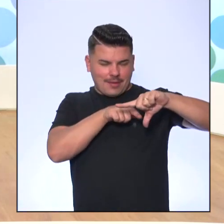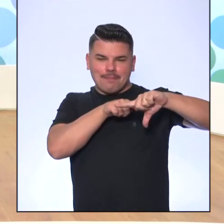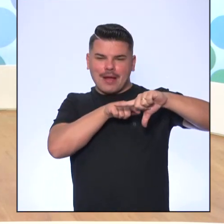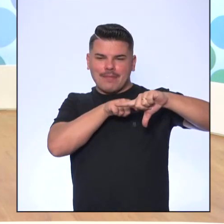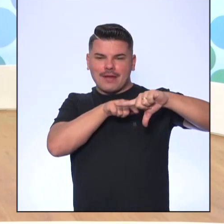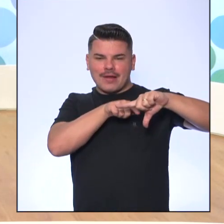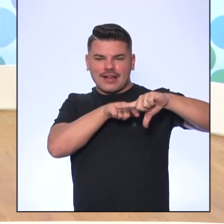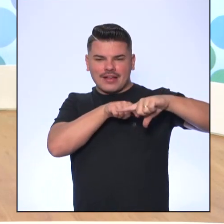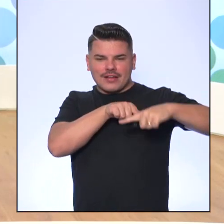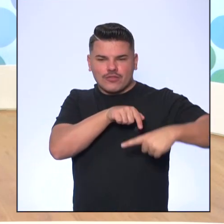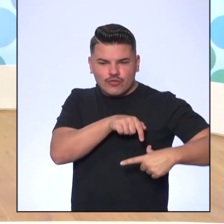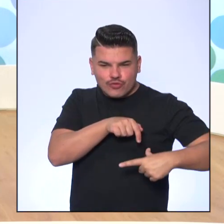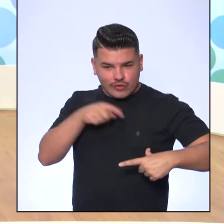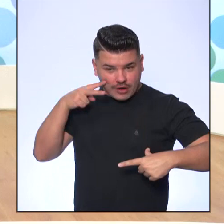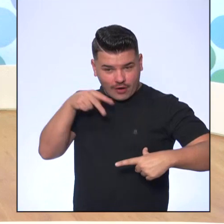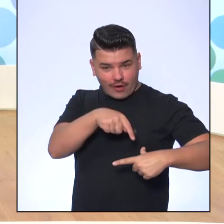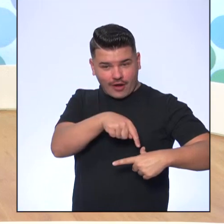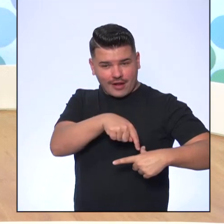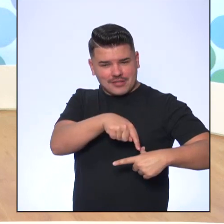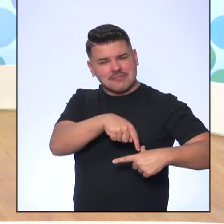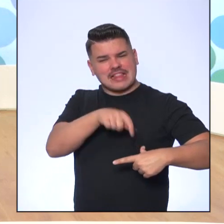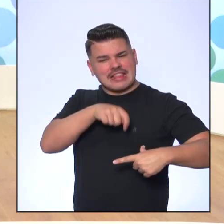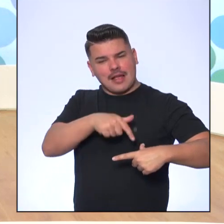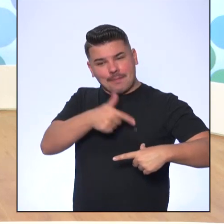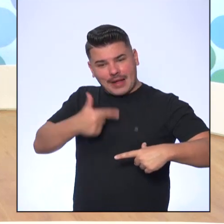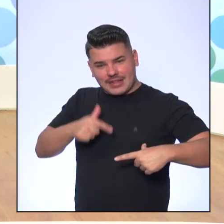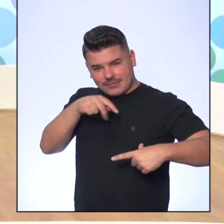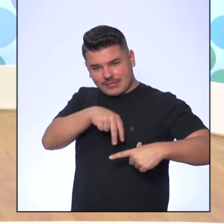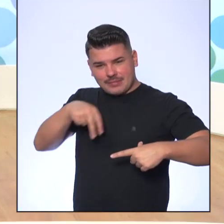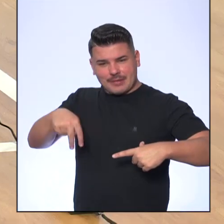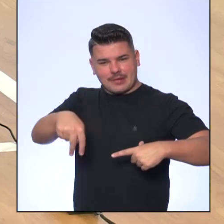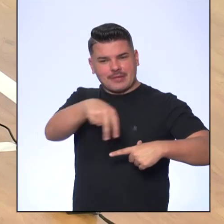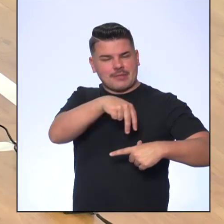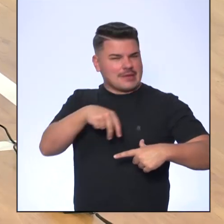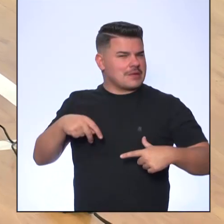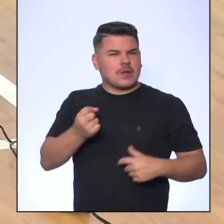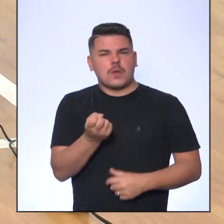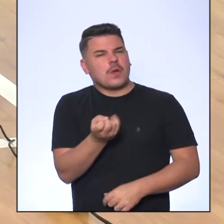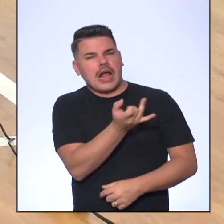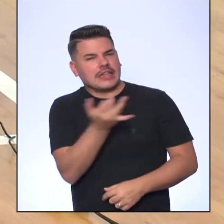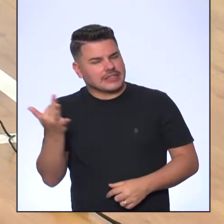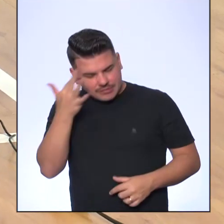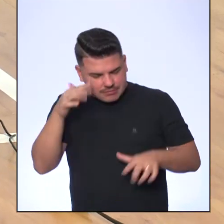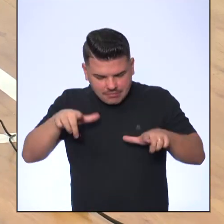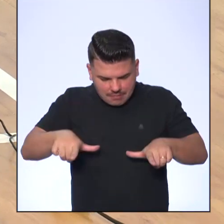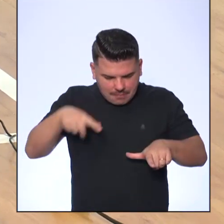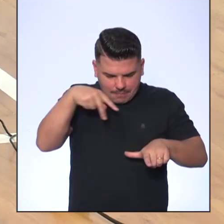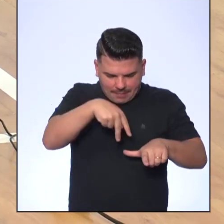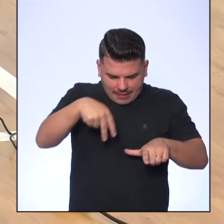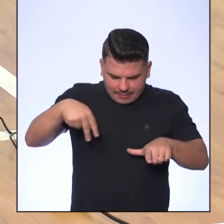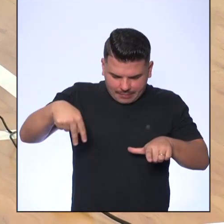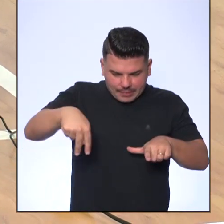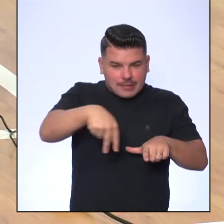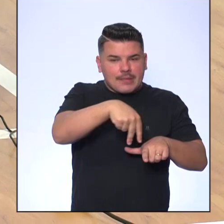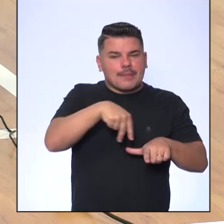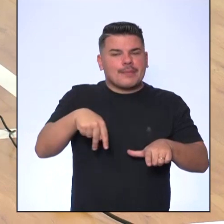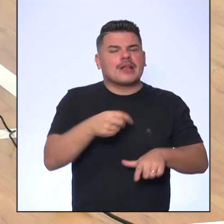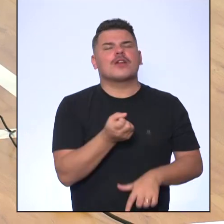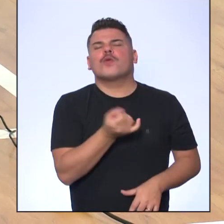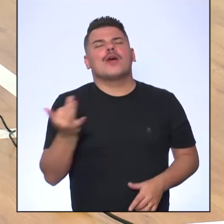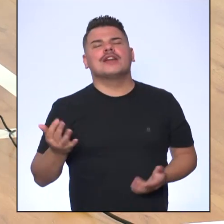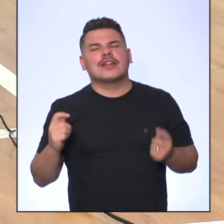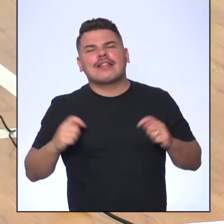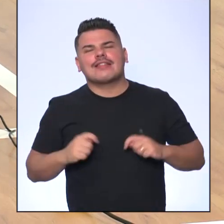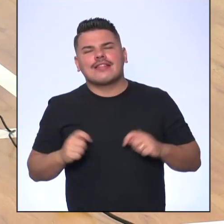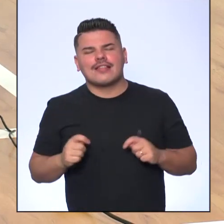pessoas aqui confortável? 2 pessoas. Daria 3 pessoas, eu acho. Tá, então